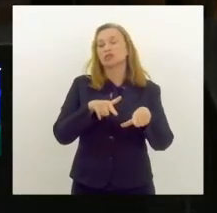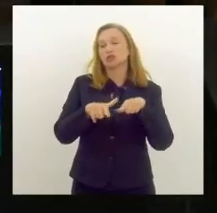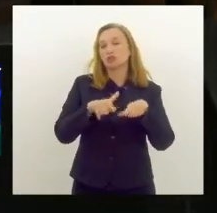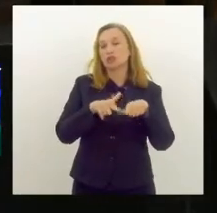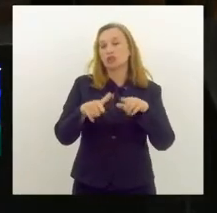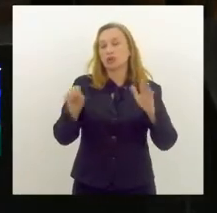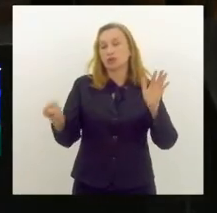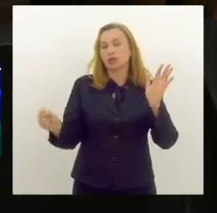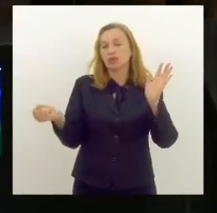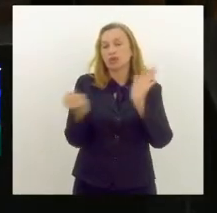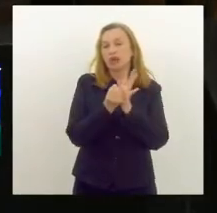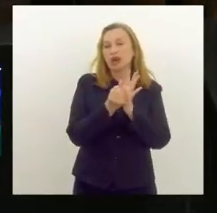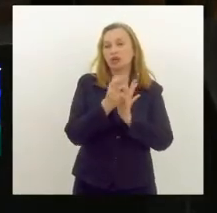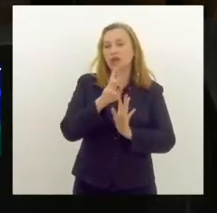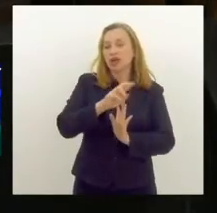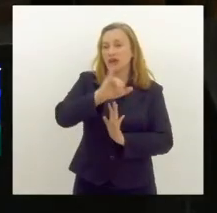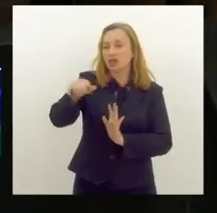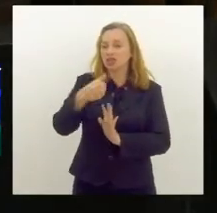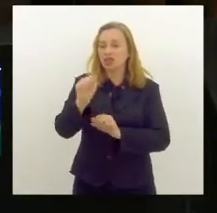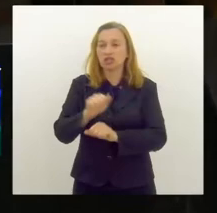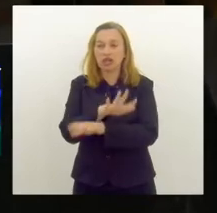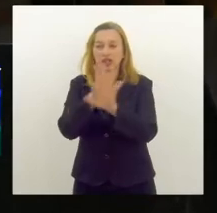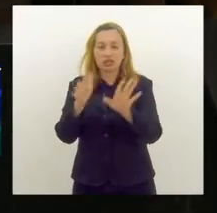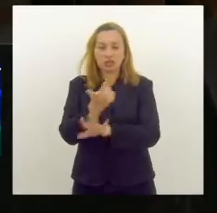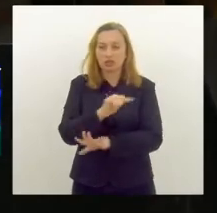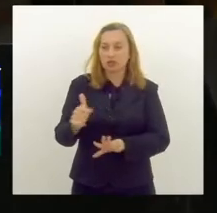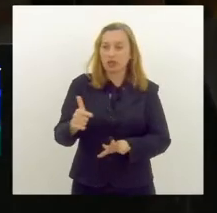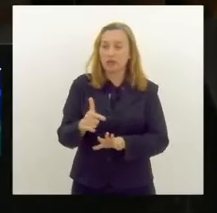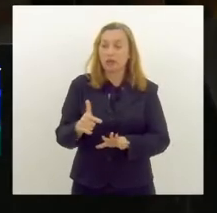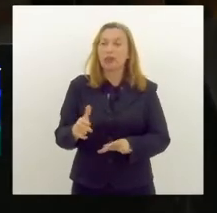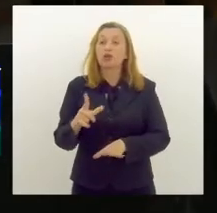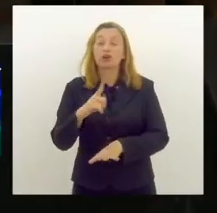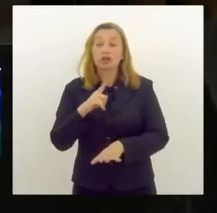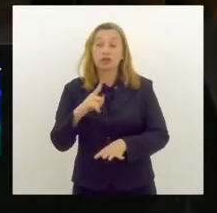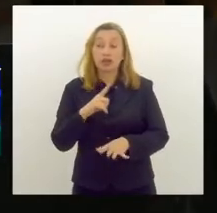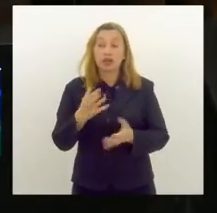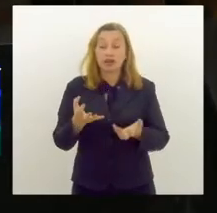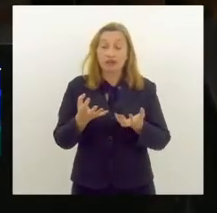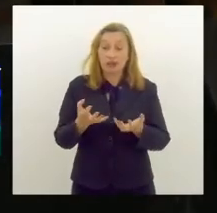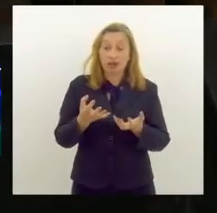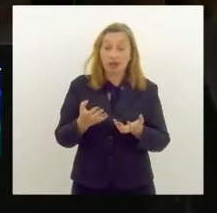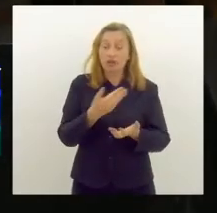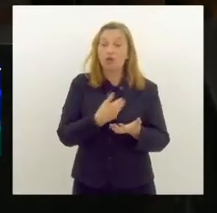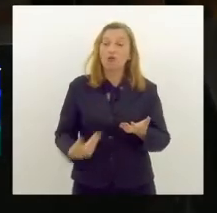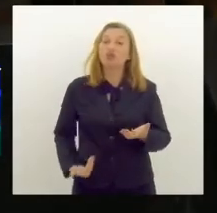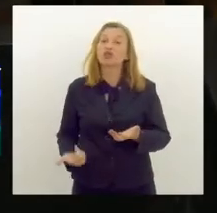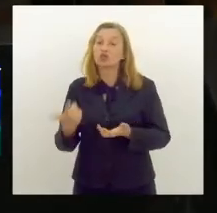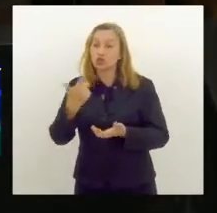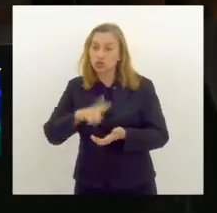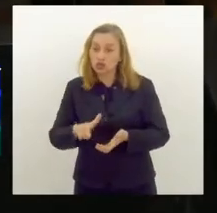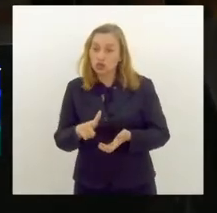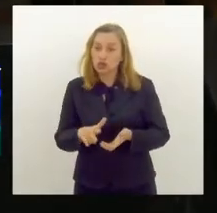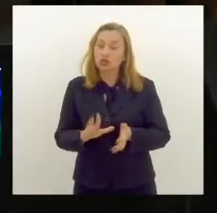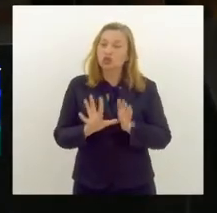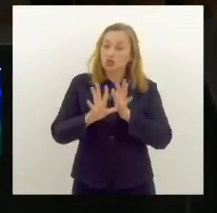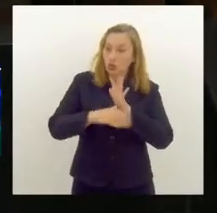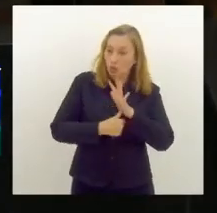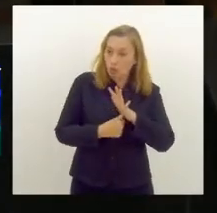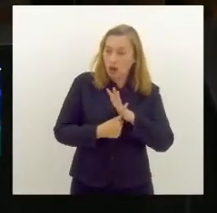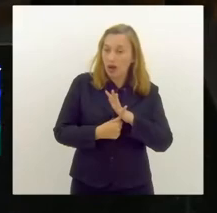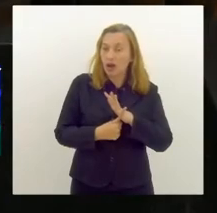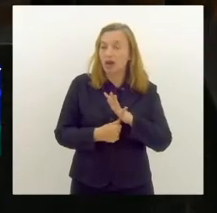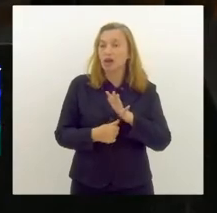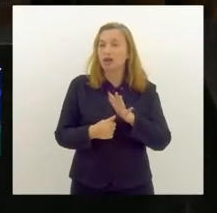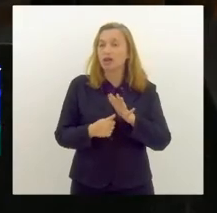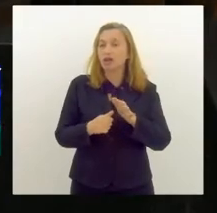Não há transparência. O que há, senhora presidenta, é a tentativa desse governo, de novo, de burlar as